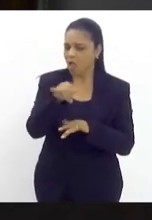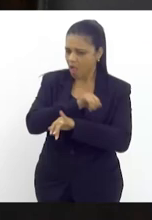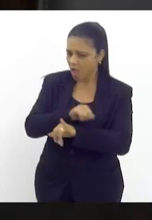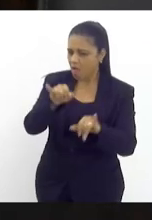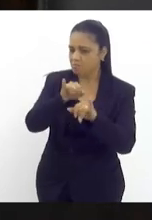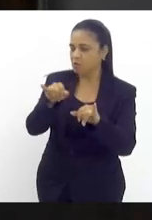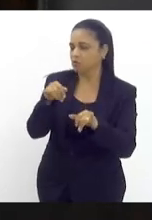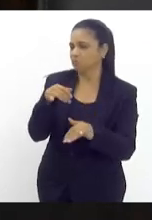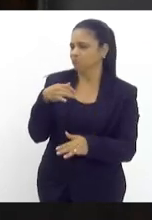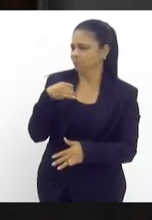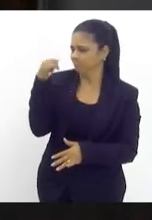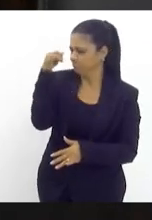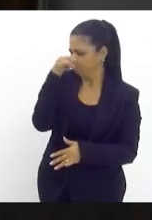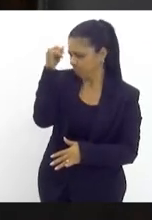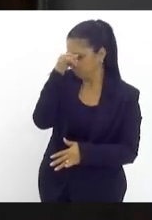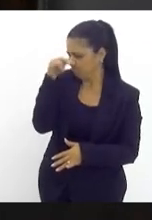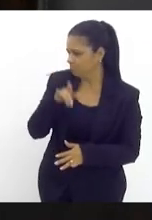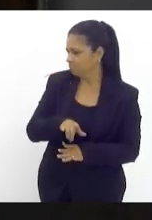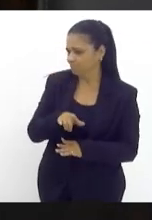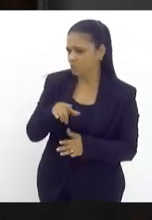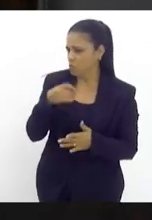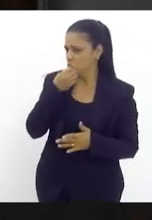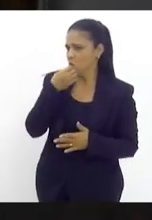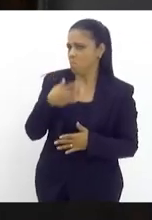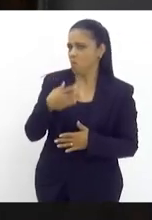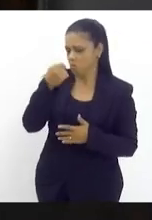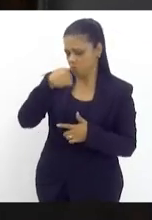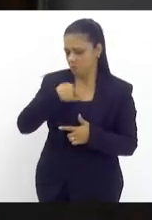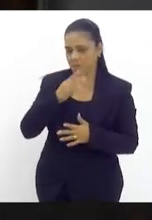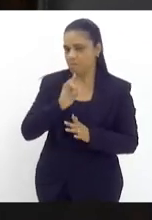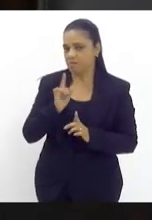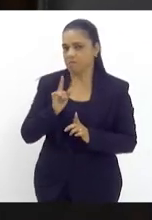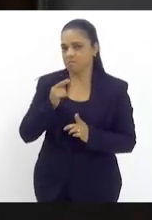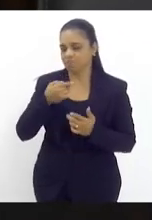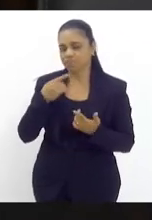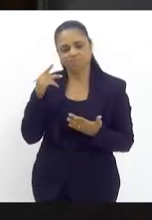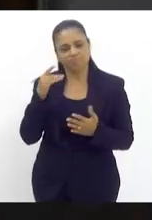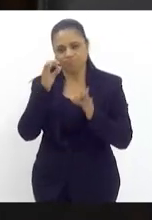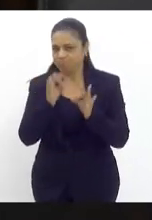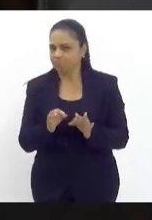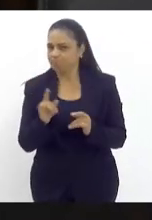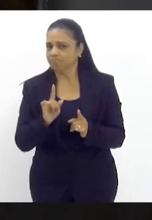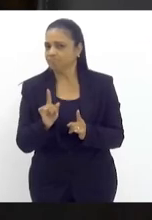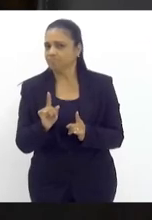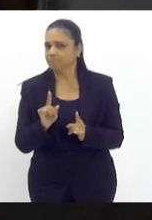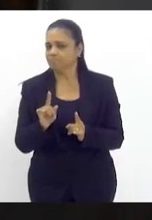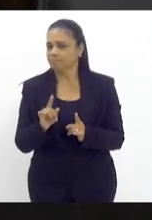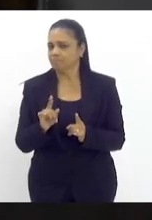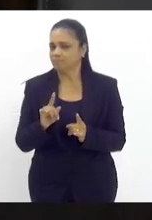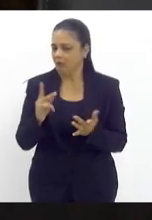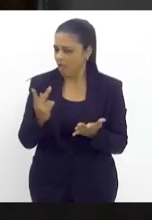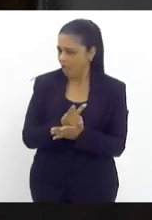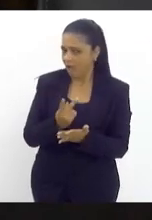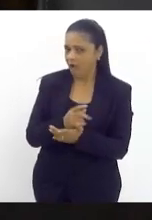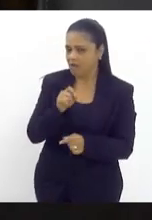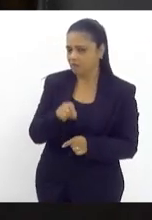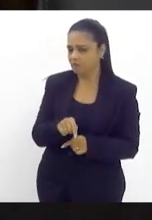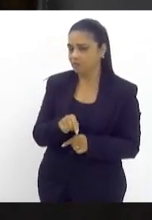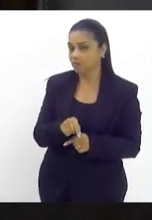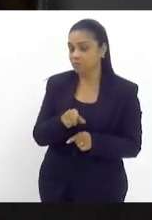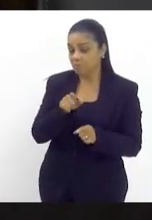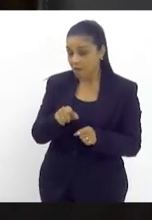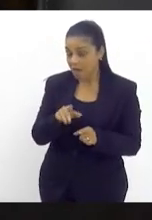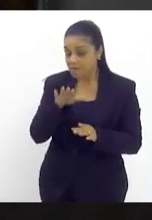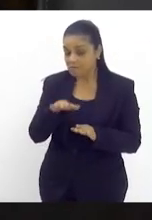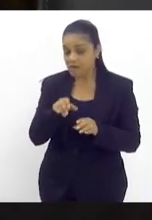besteira, isso aqui não é bom, isso aqui não é para mim, isso aqui não está certo. Só que, para a gente chegar nesse